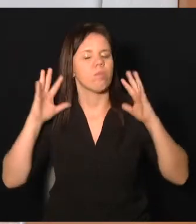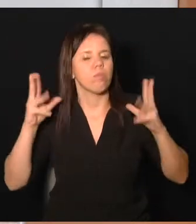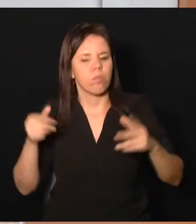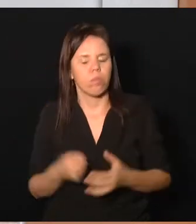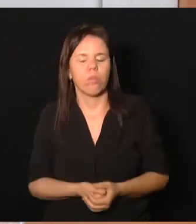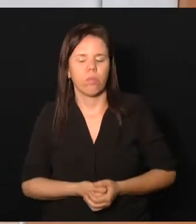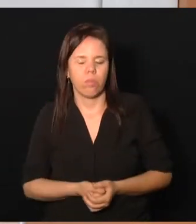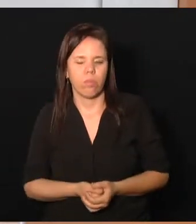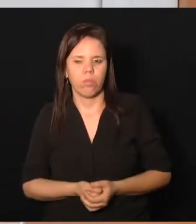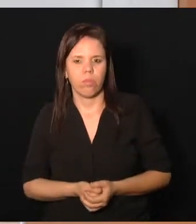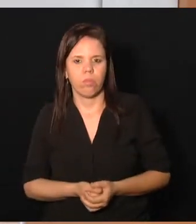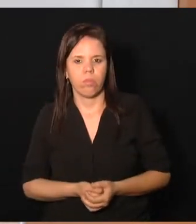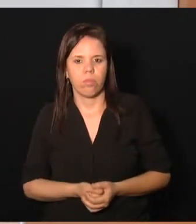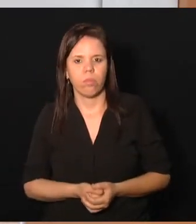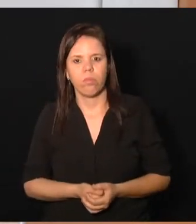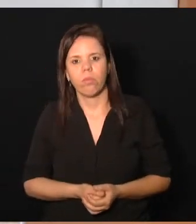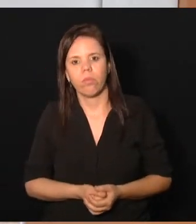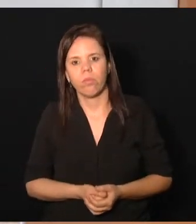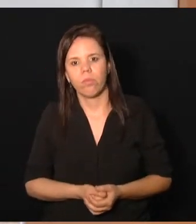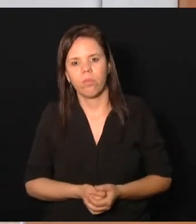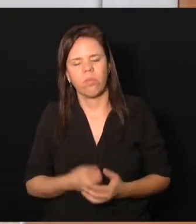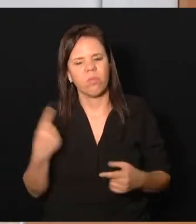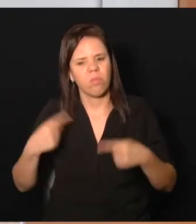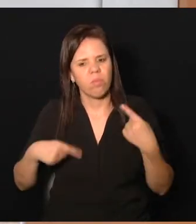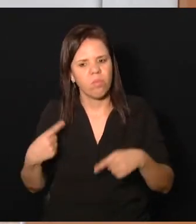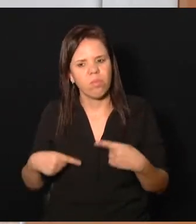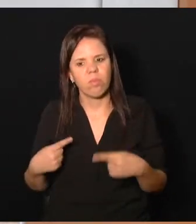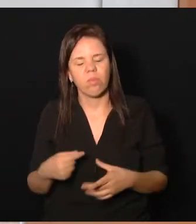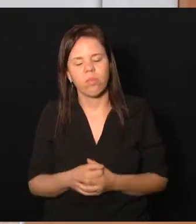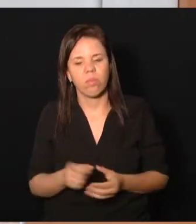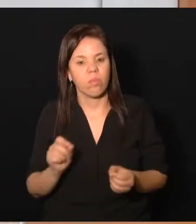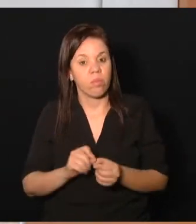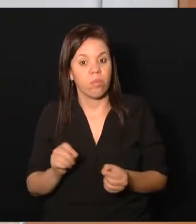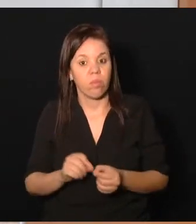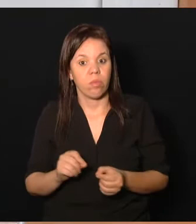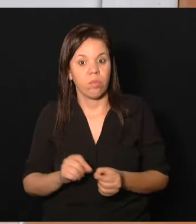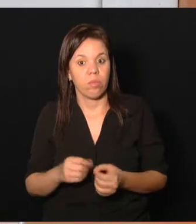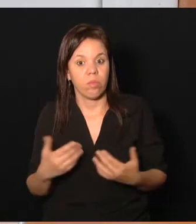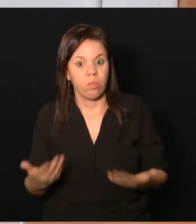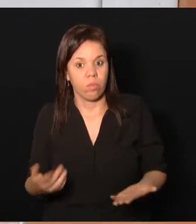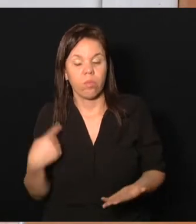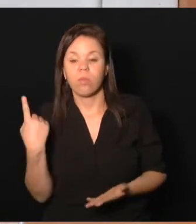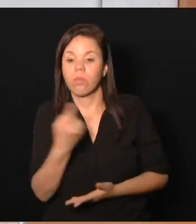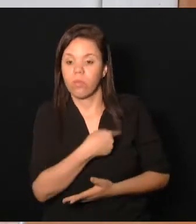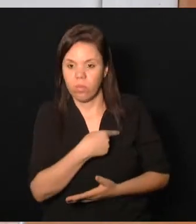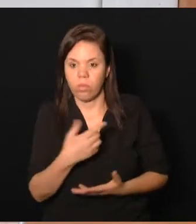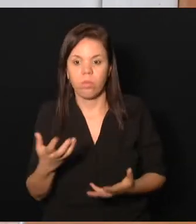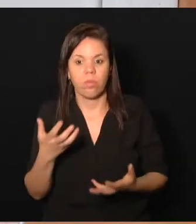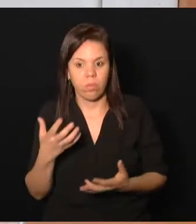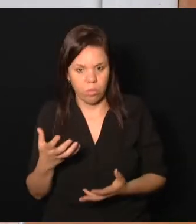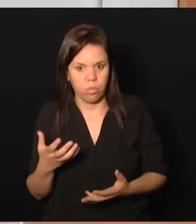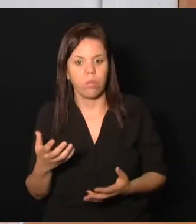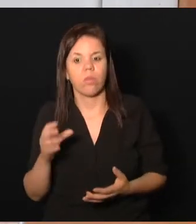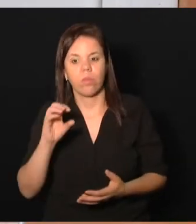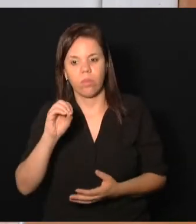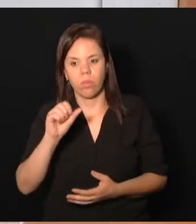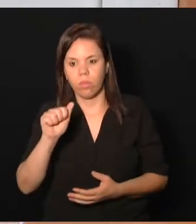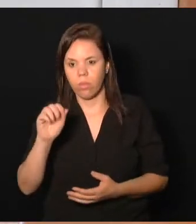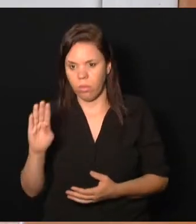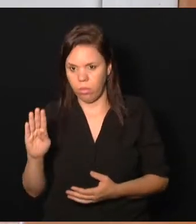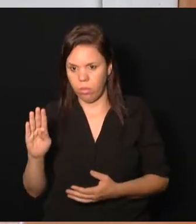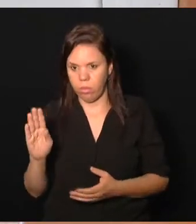isso. A discussão que se faz e que nós pretendemos enquanto Ordem dos